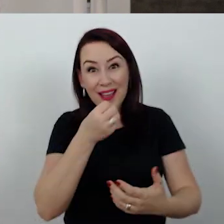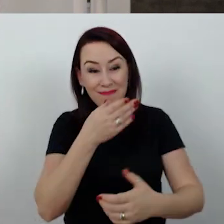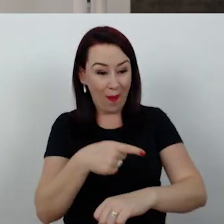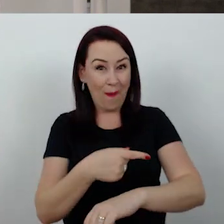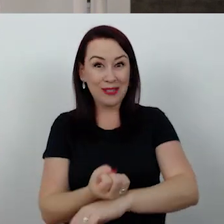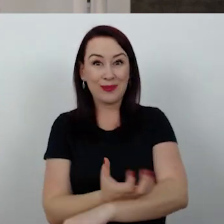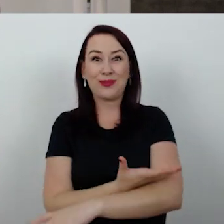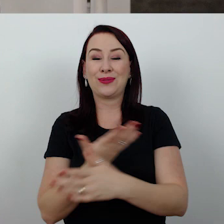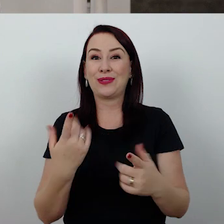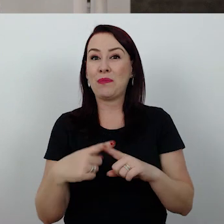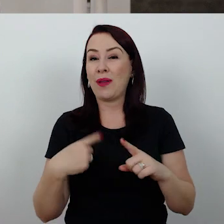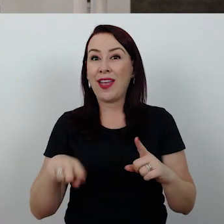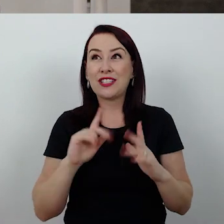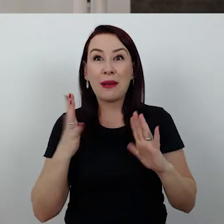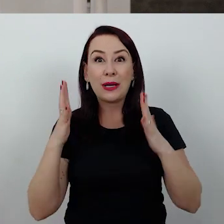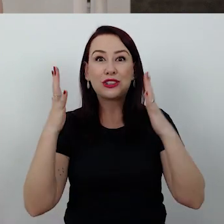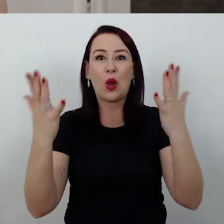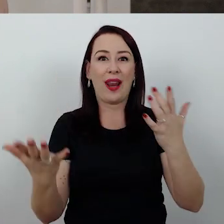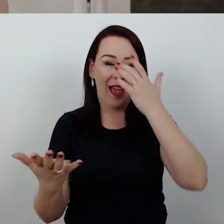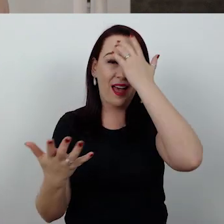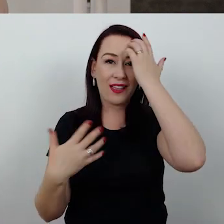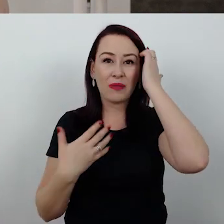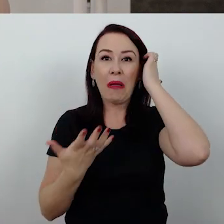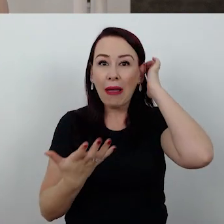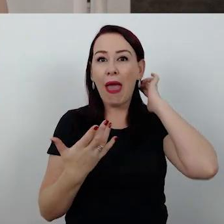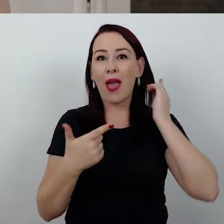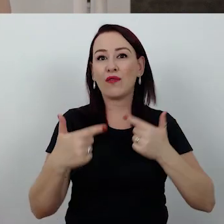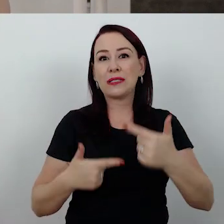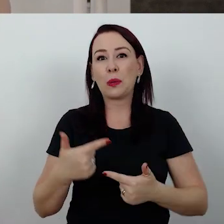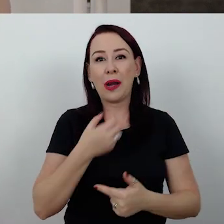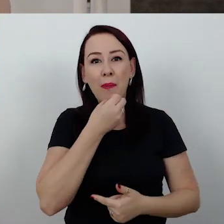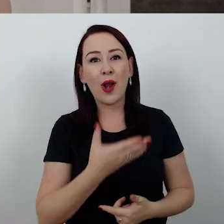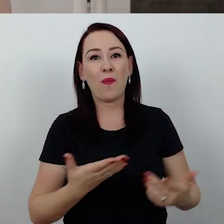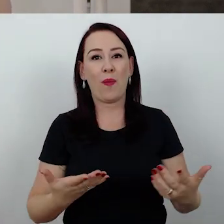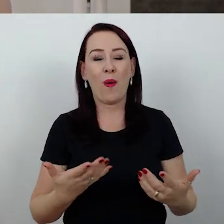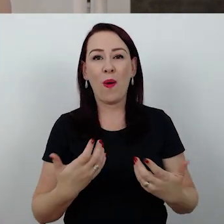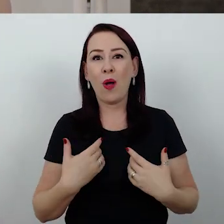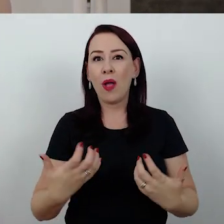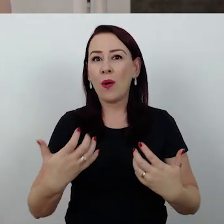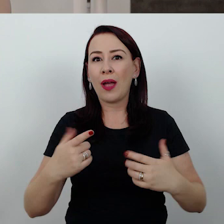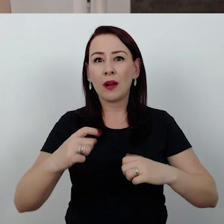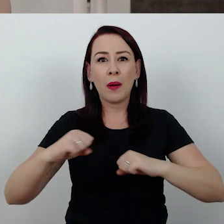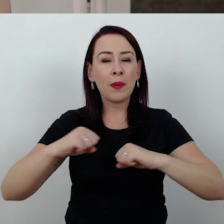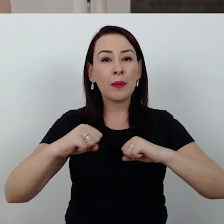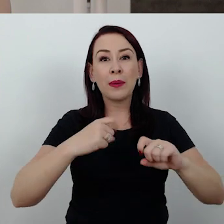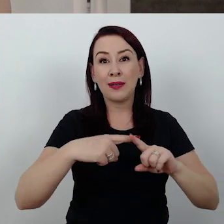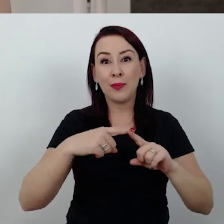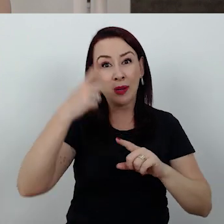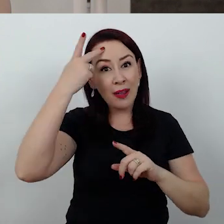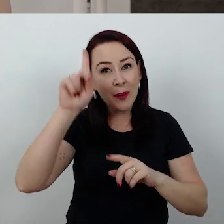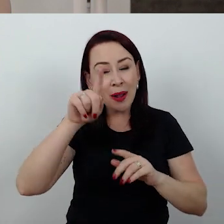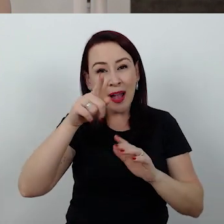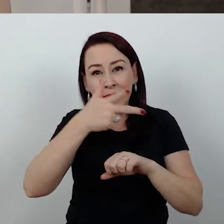contagiante, né? Quando a gente é apaixonado e está querendo entregar algo que vai movimentar toda uma cadeia, porque...